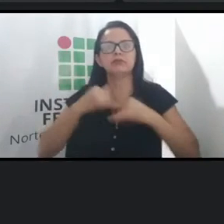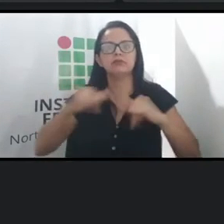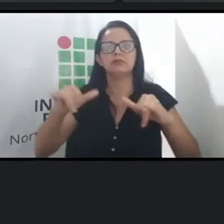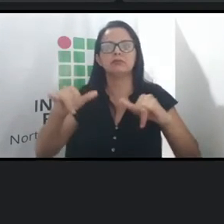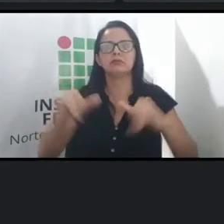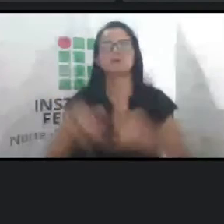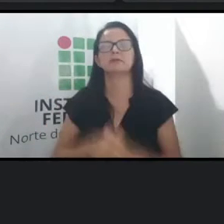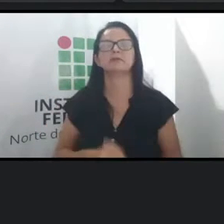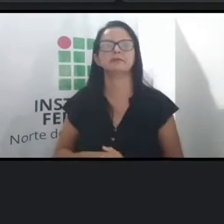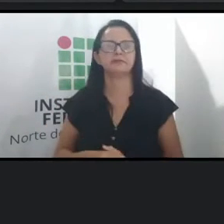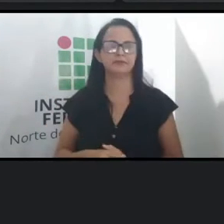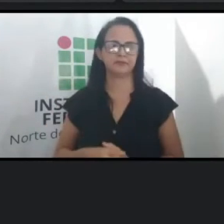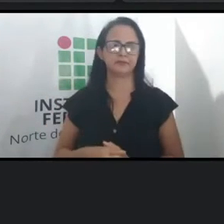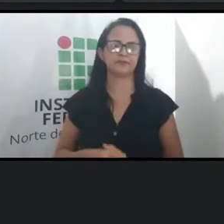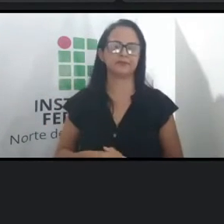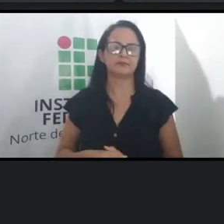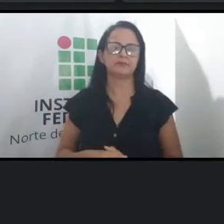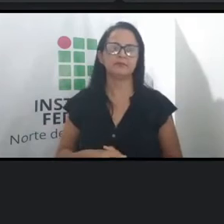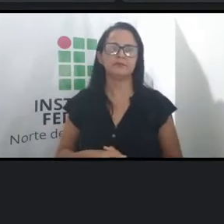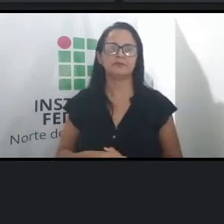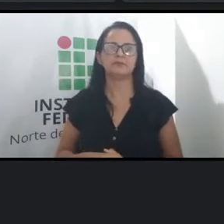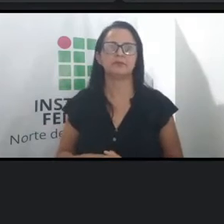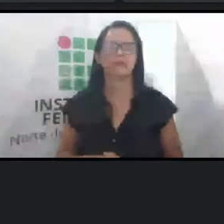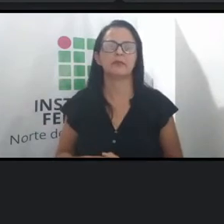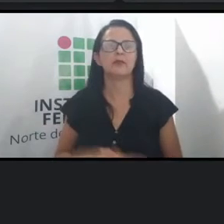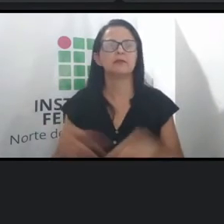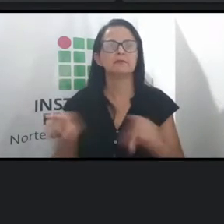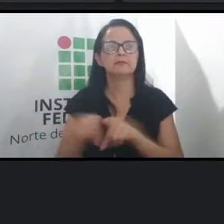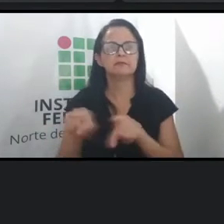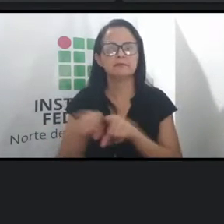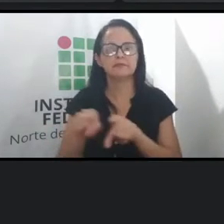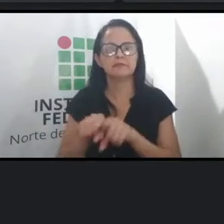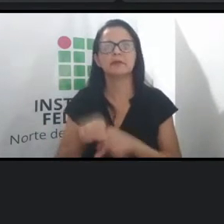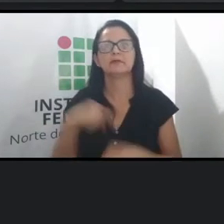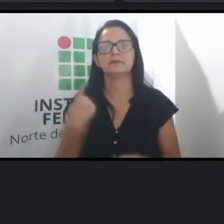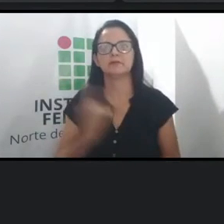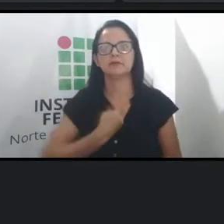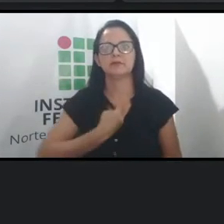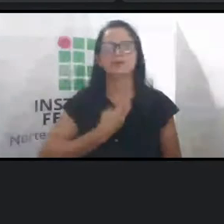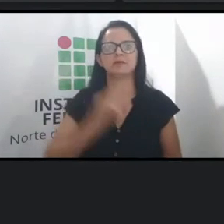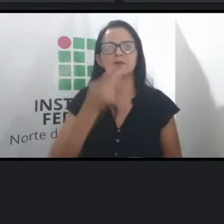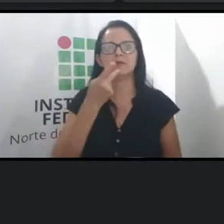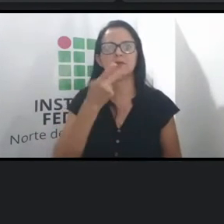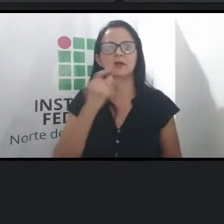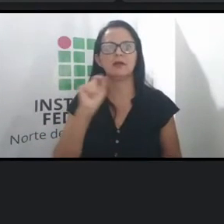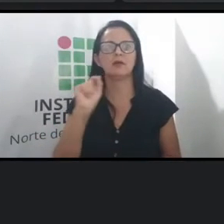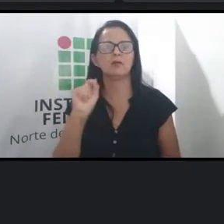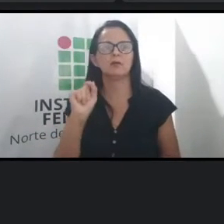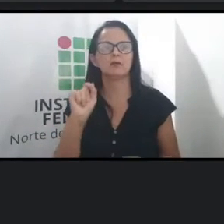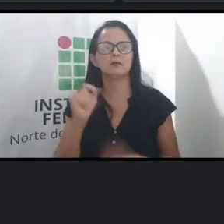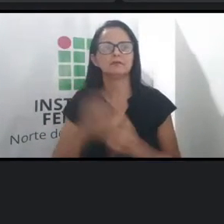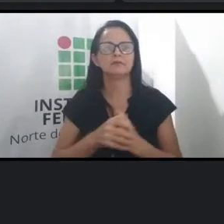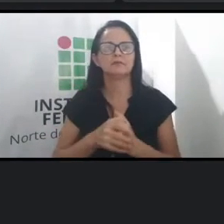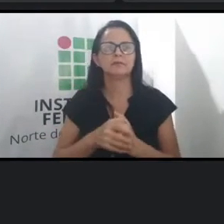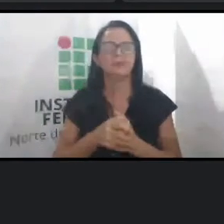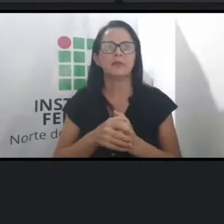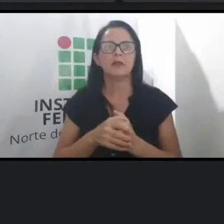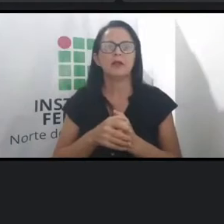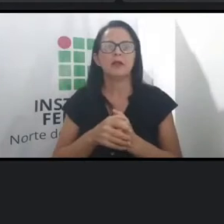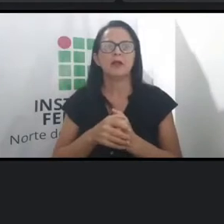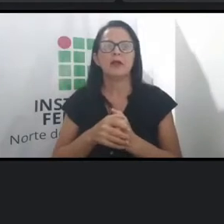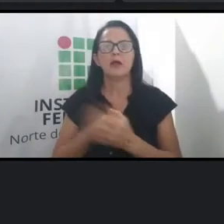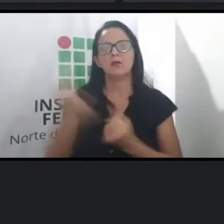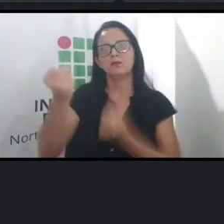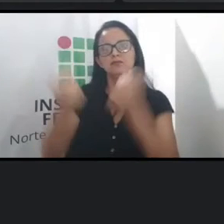Devemos agora falar um pouquinho também quando há colisão de veículos com porte. Quando tem uma